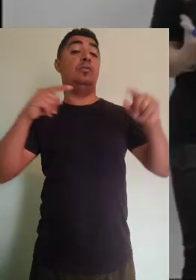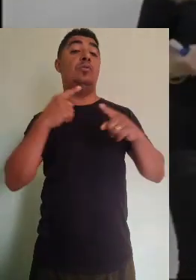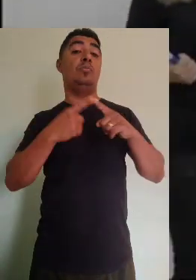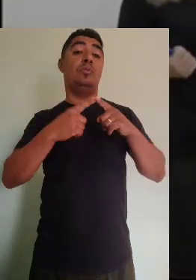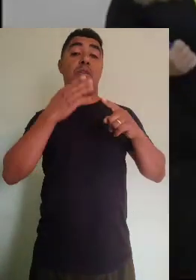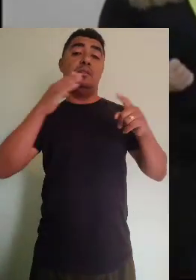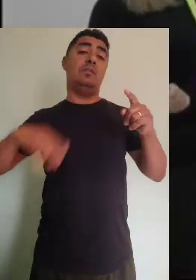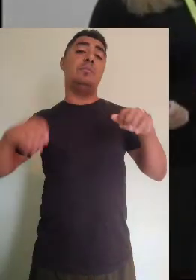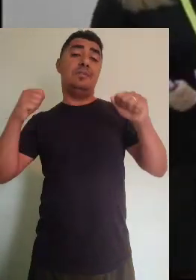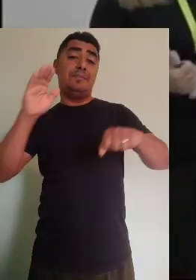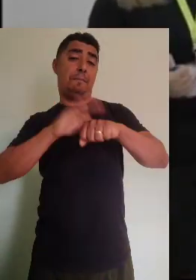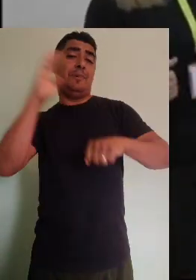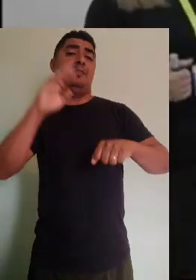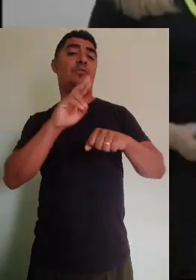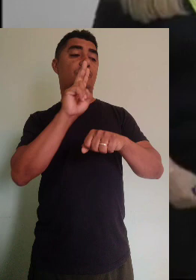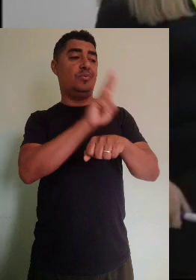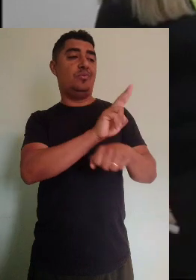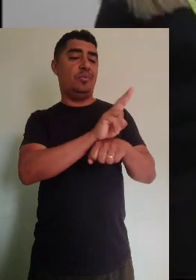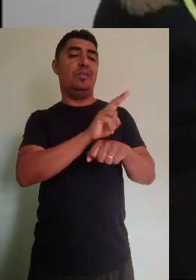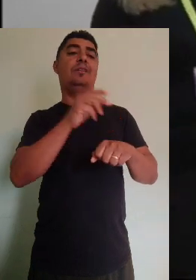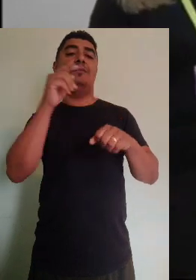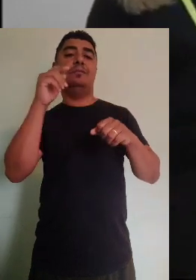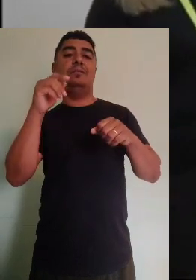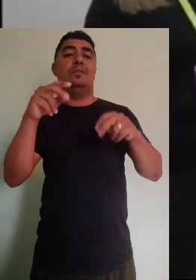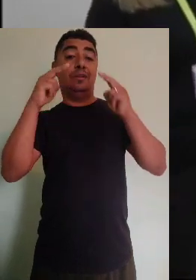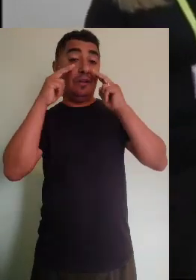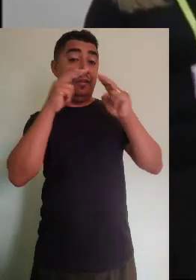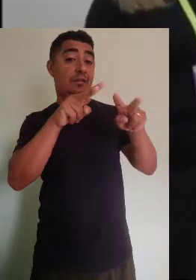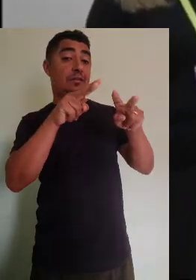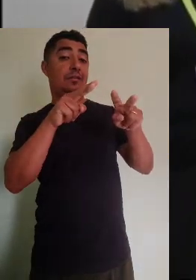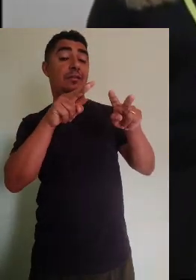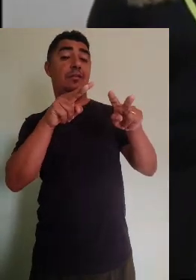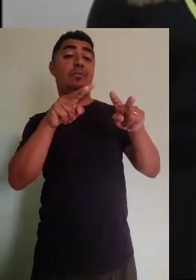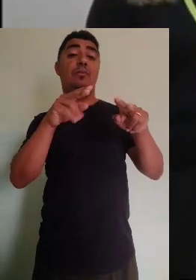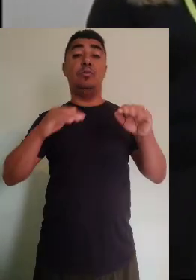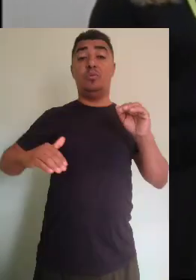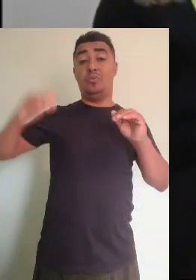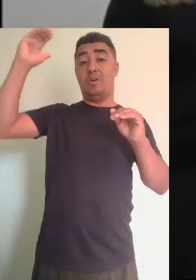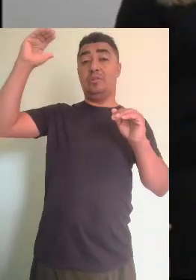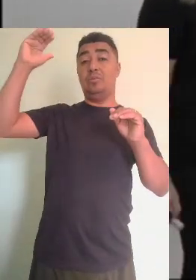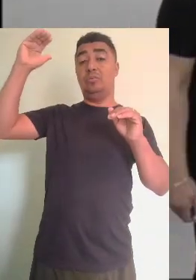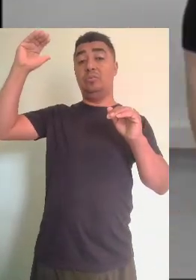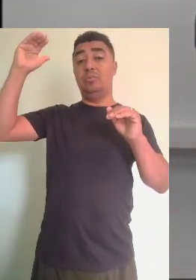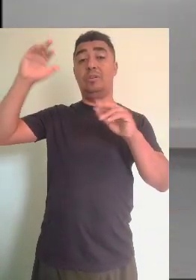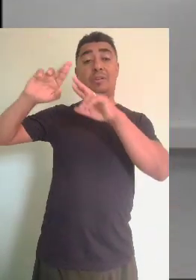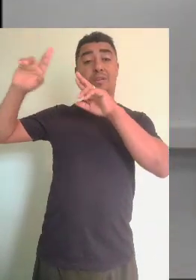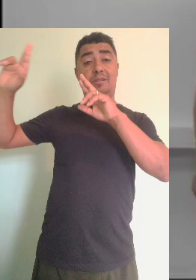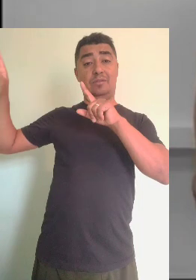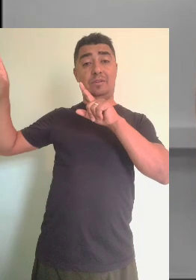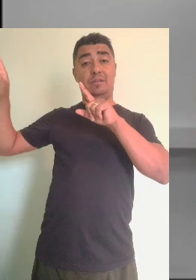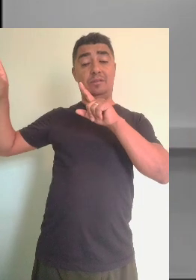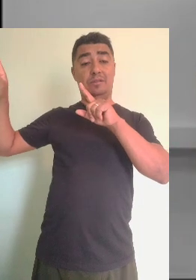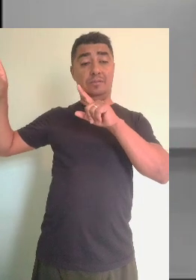porque elas precisam de mais cuidado, elas precisam de atenção, mais do que um adulto, né, diferente dos cuidados e atenção que um